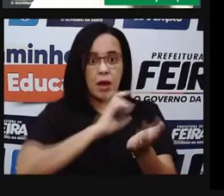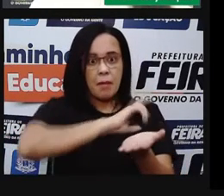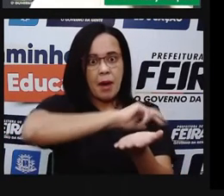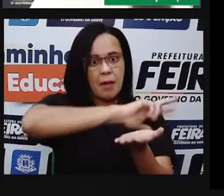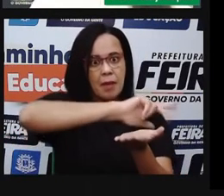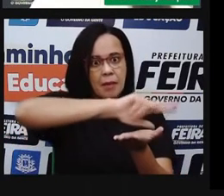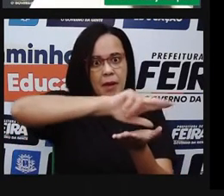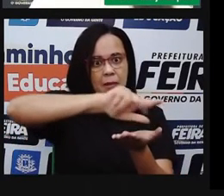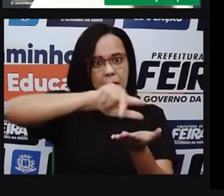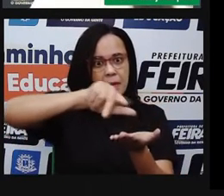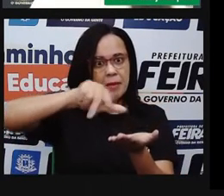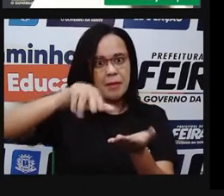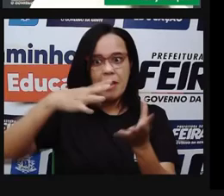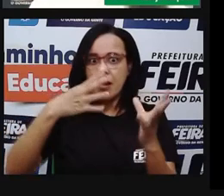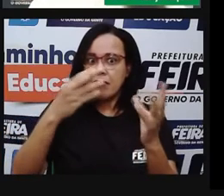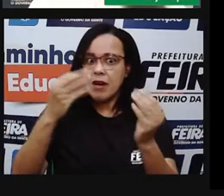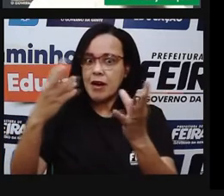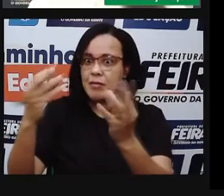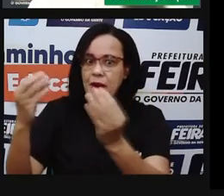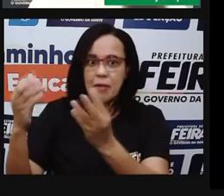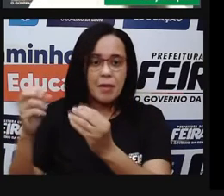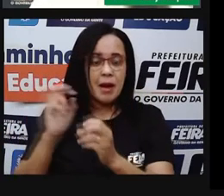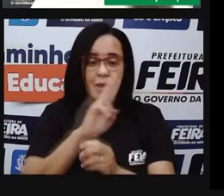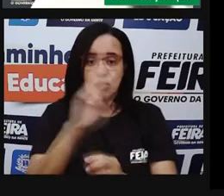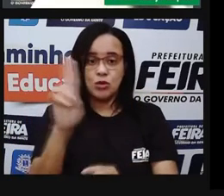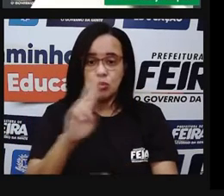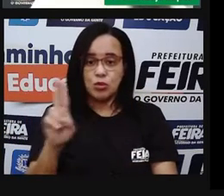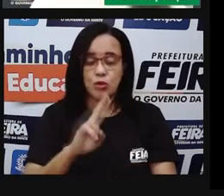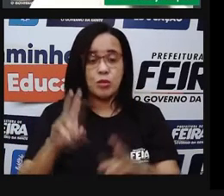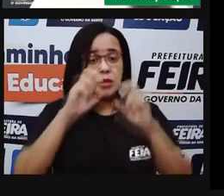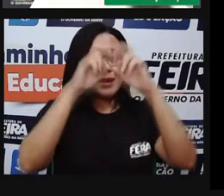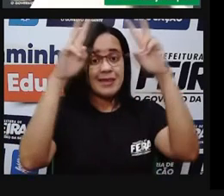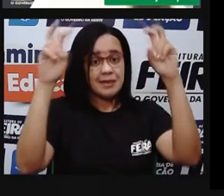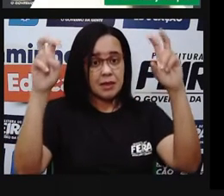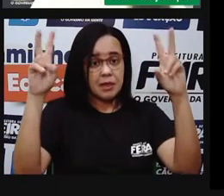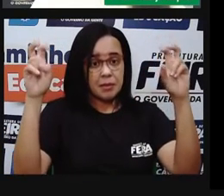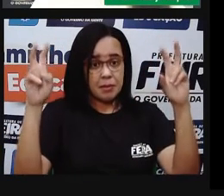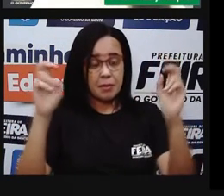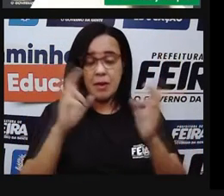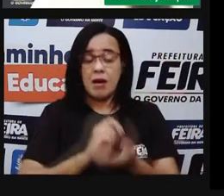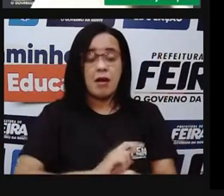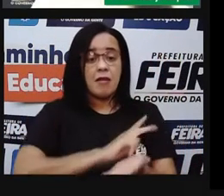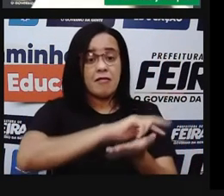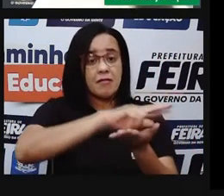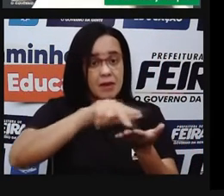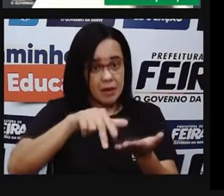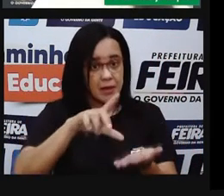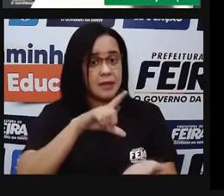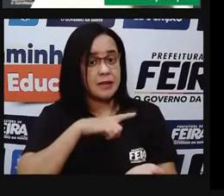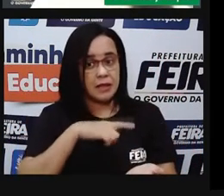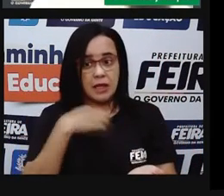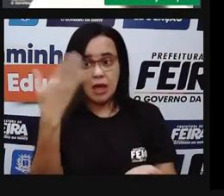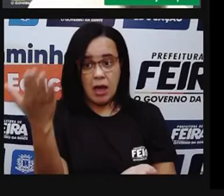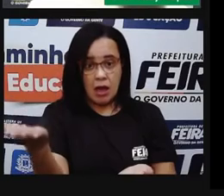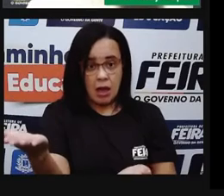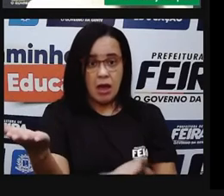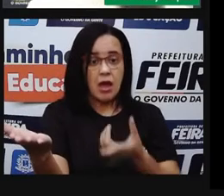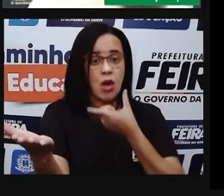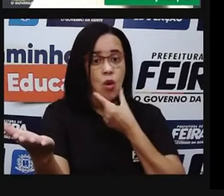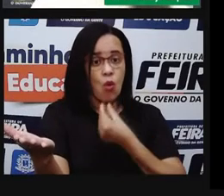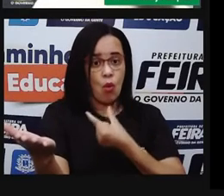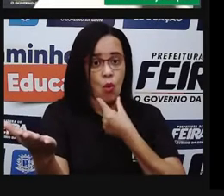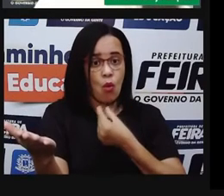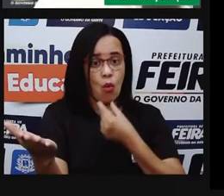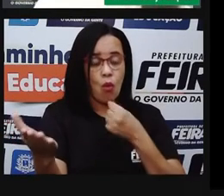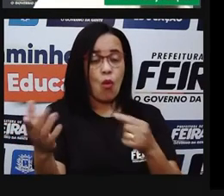Dom Casmurro, O Arquiteto e o Imperador da Síria, A Viagem ao Faz de Conta, O Gato Malhado e